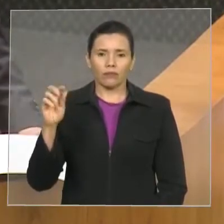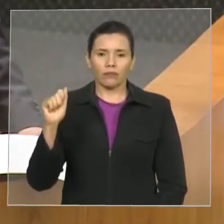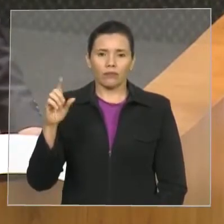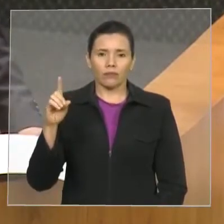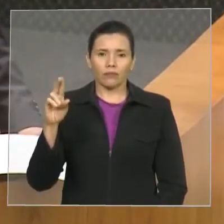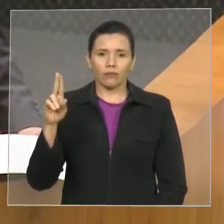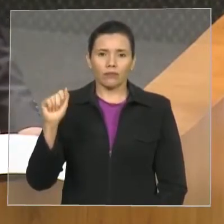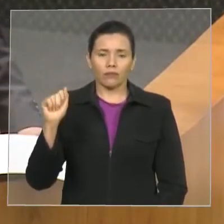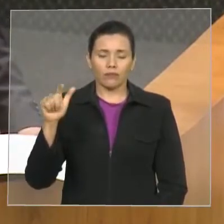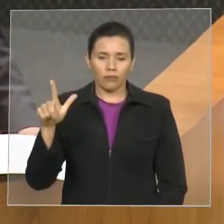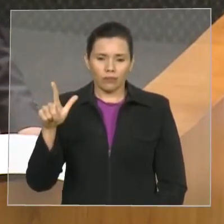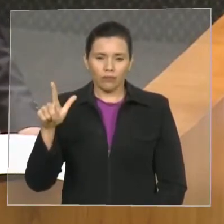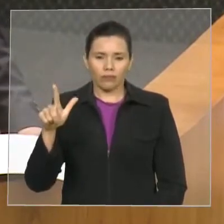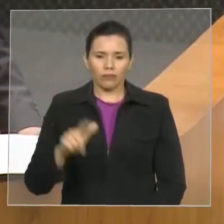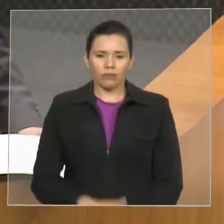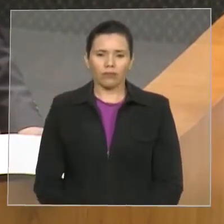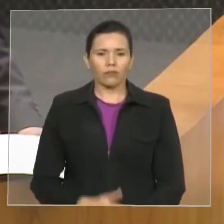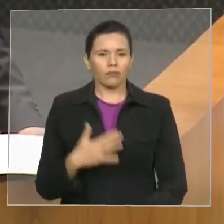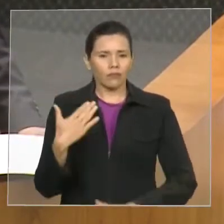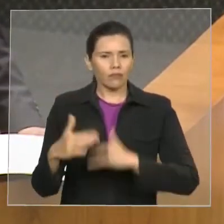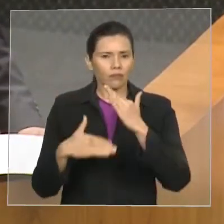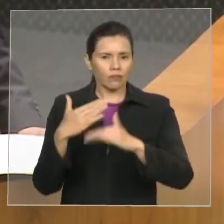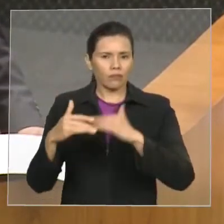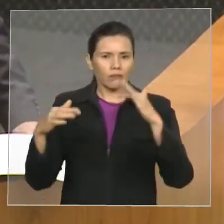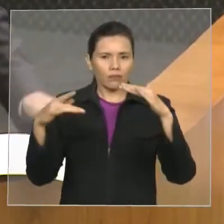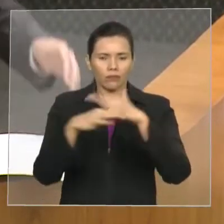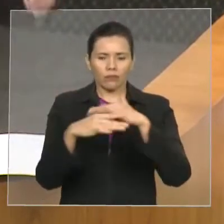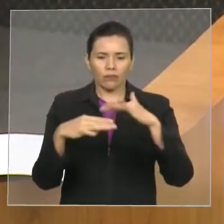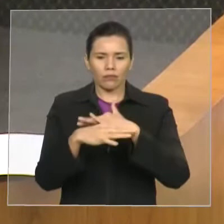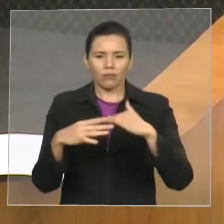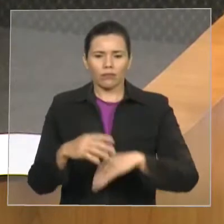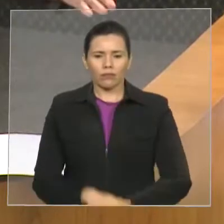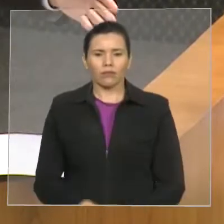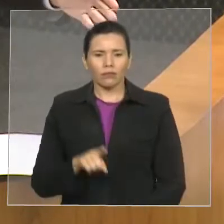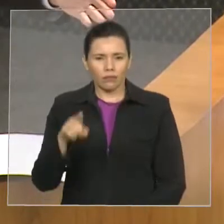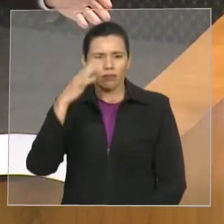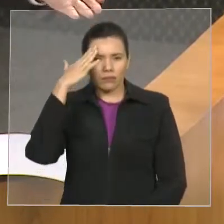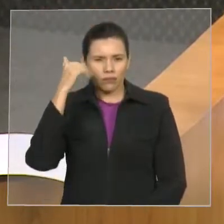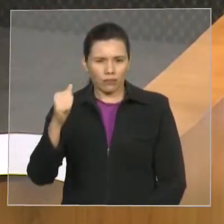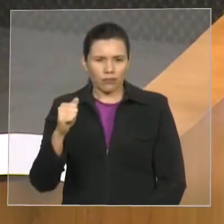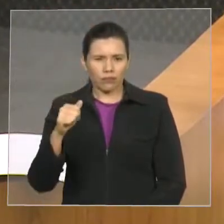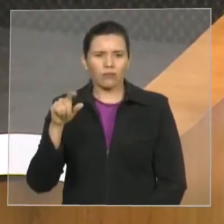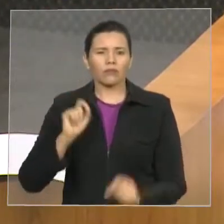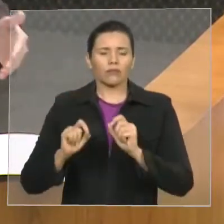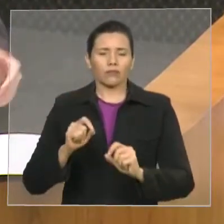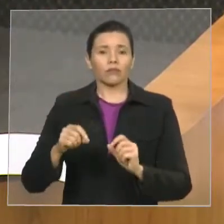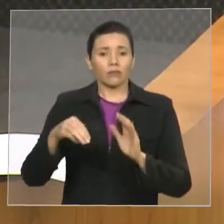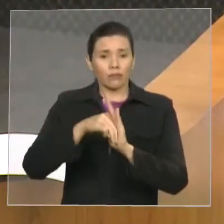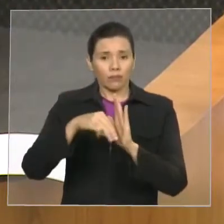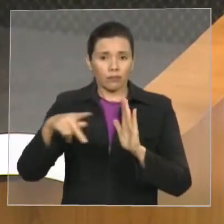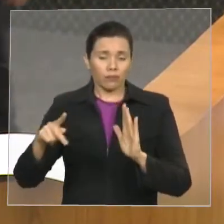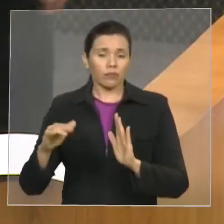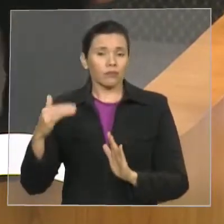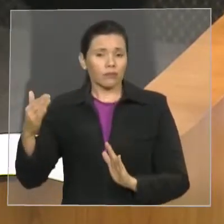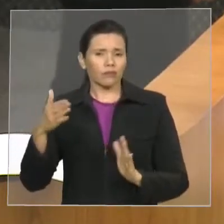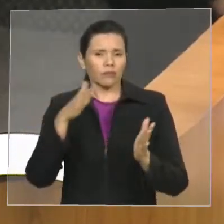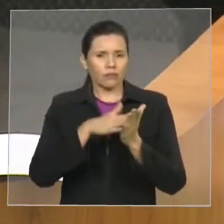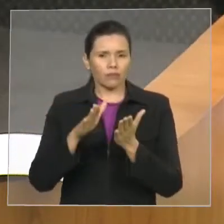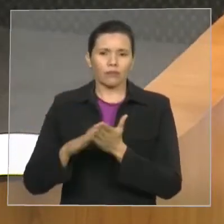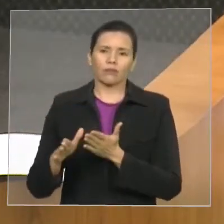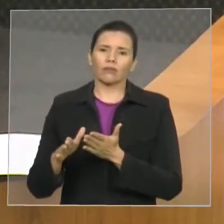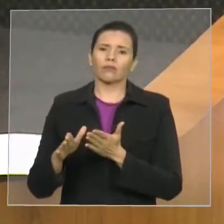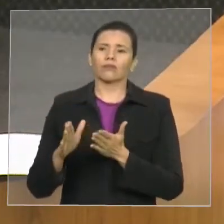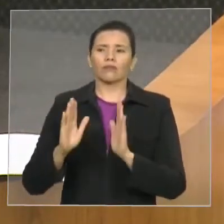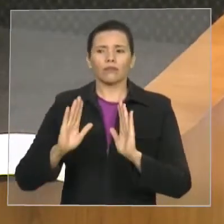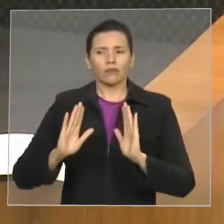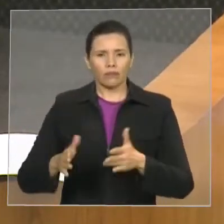do Estado está aprontando com essa medida provisória? Porque a medida provisória tem força de lei. A partir do momento que foi editada, já alterou